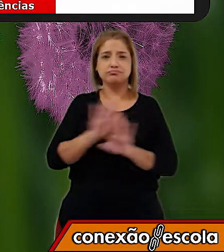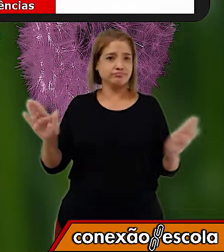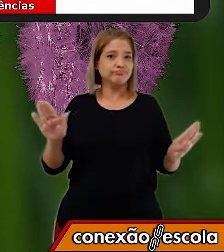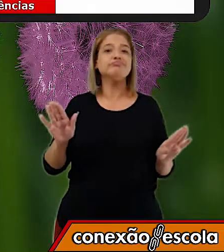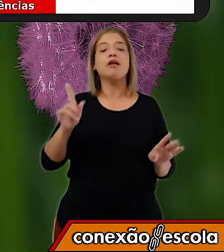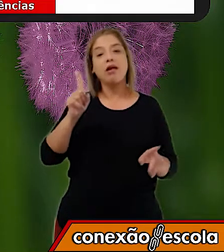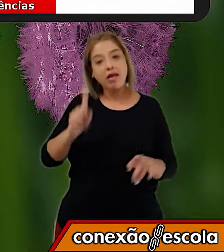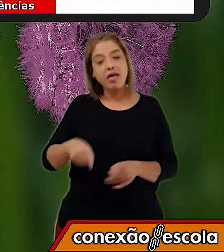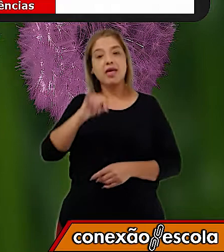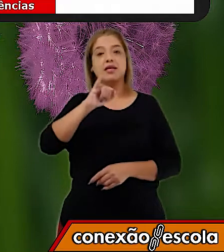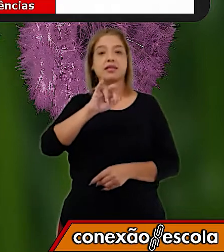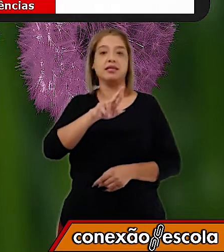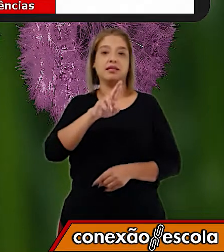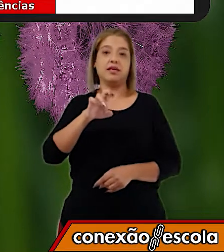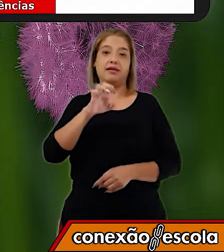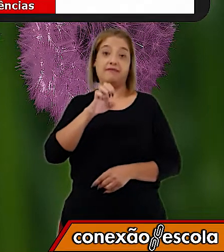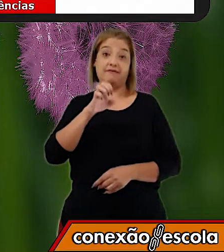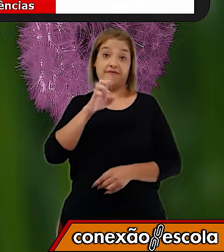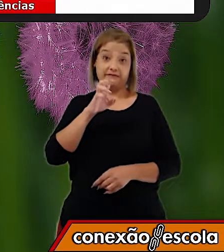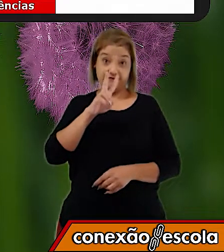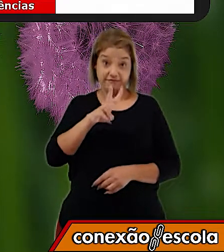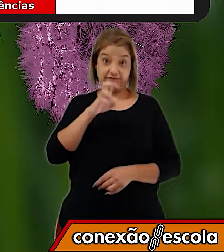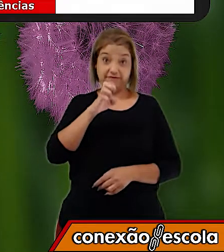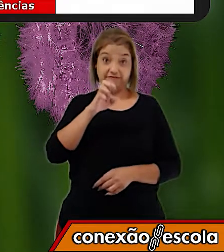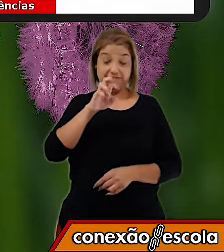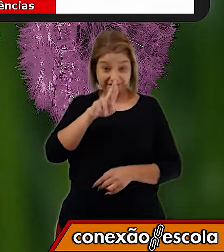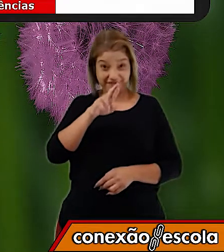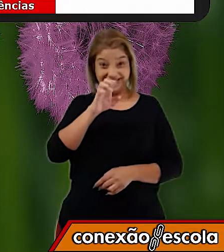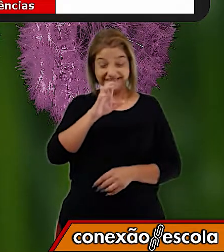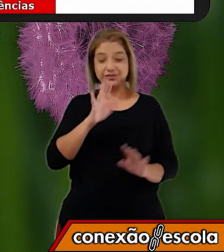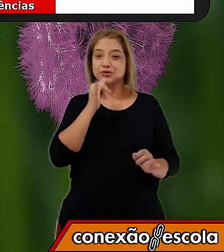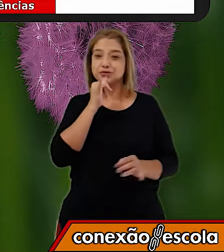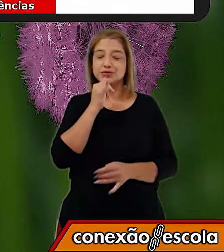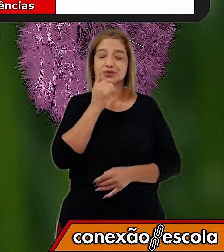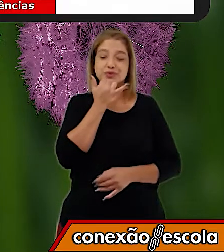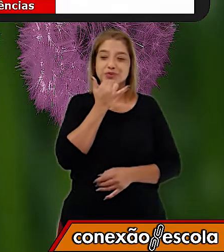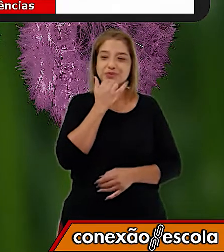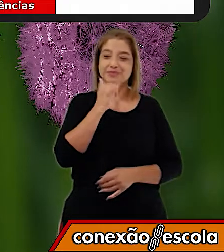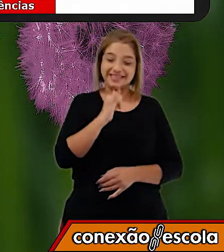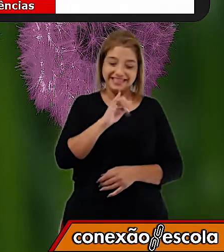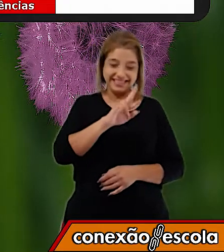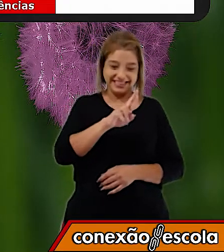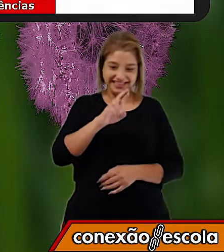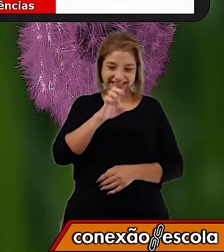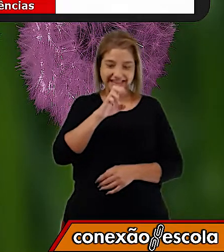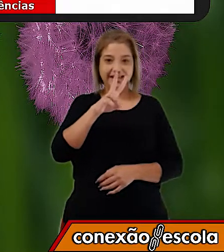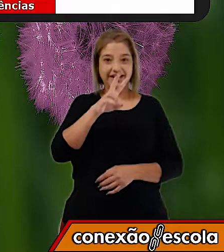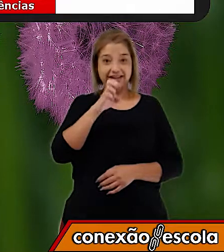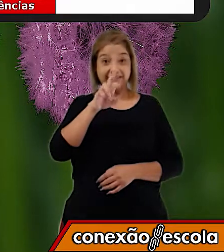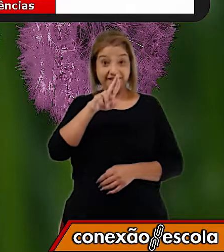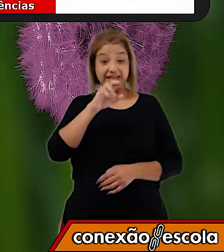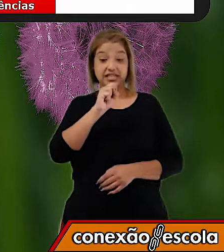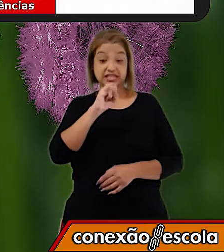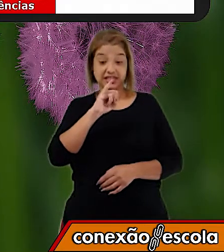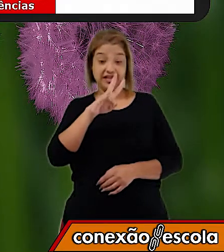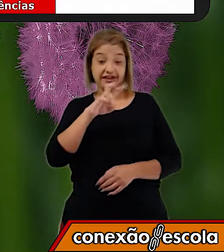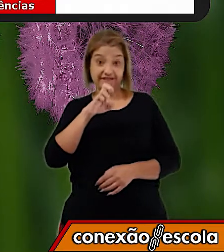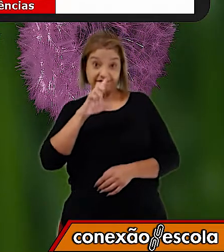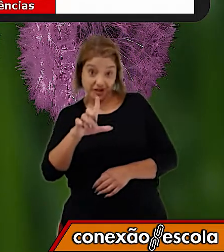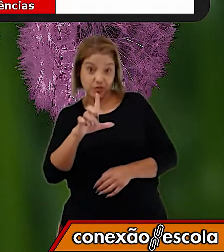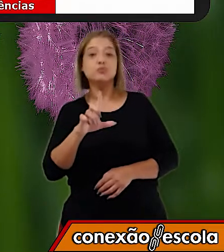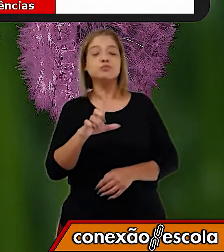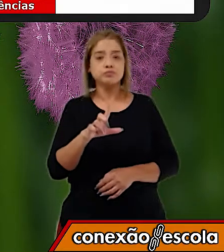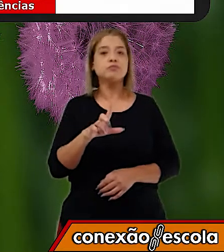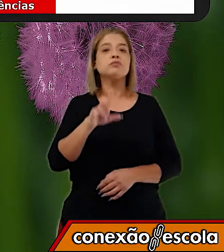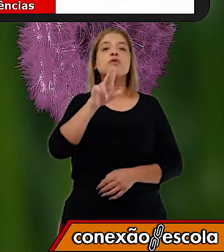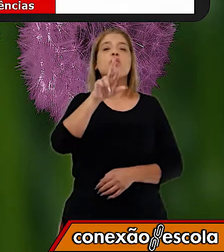irreversível também, pois não pode voltar ao estado de antes. O mesmo acontece quando queimamos uma folha de